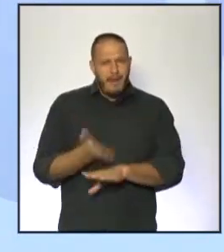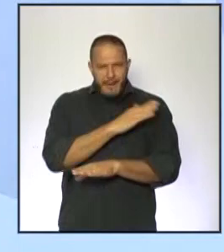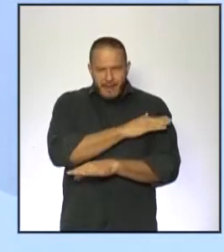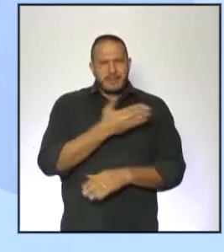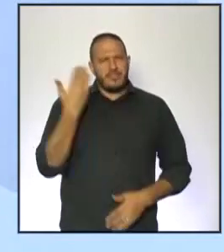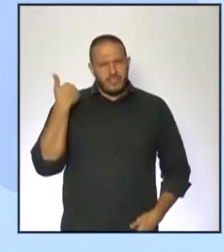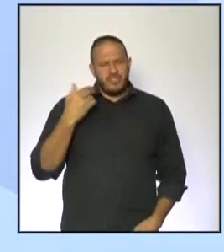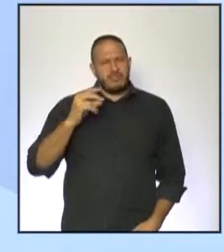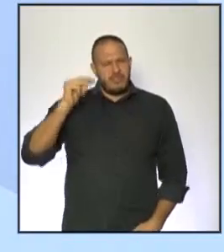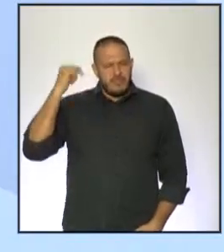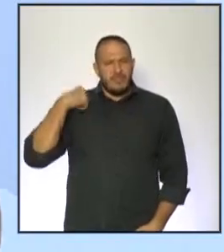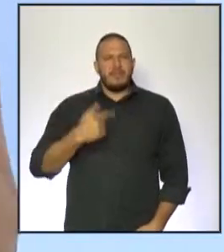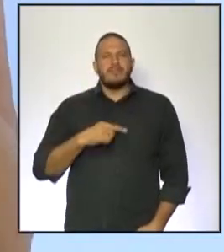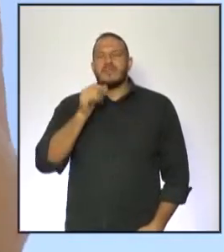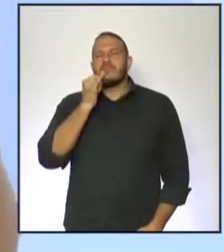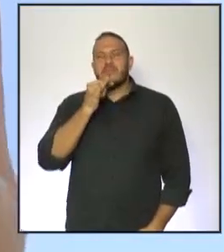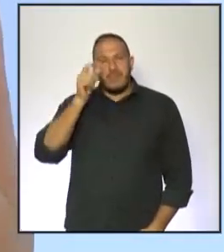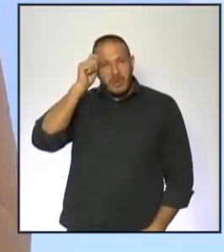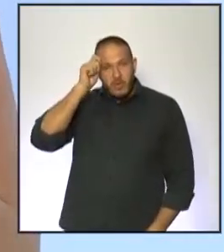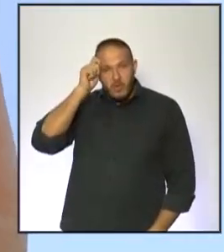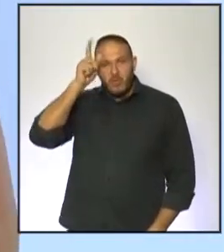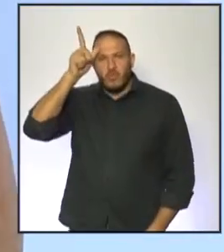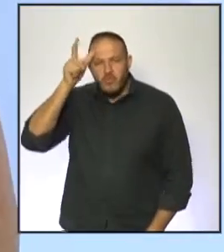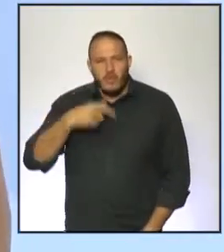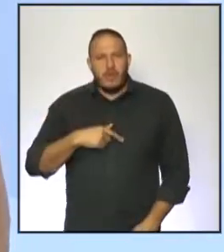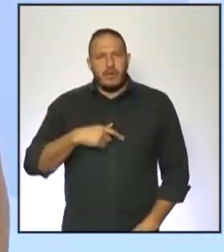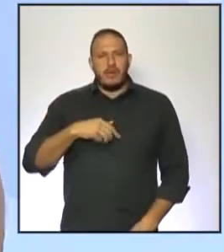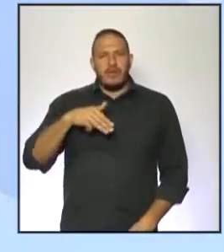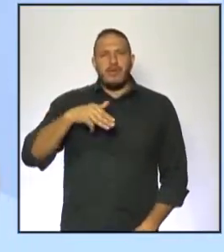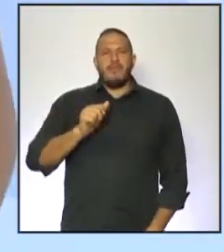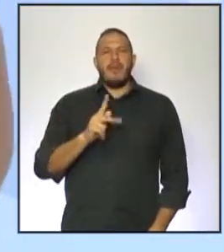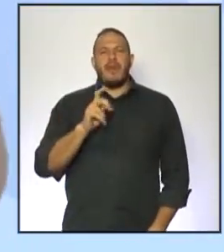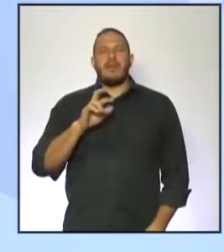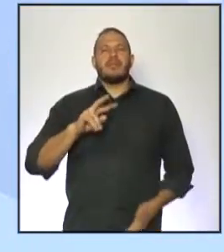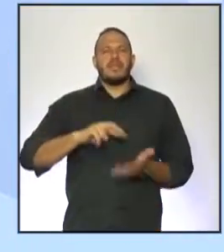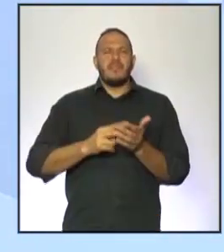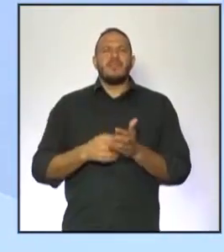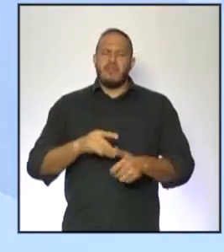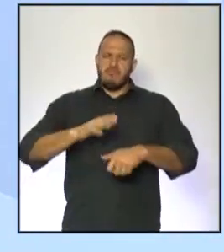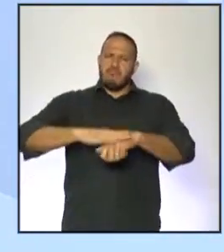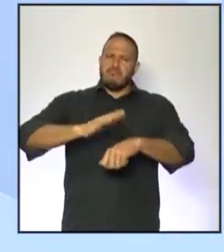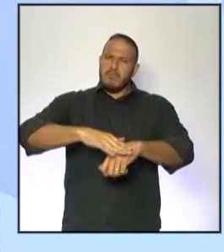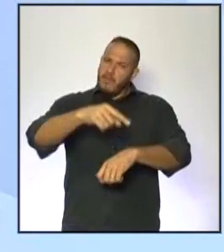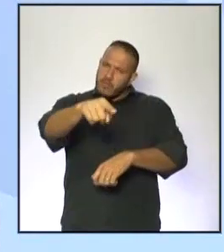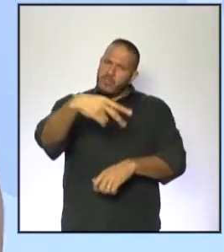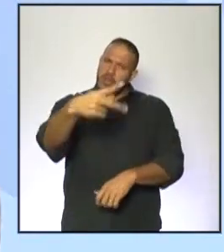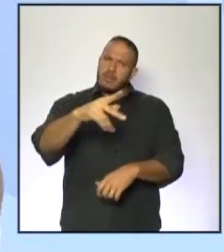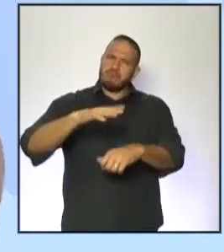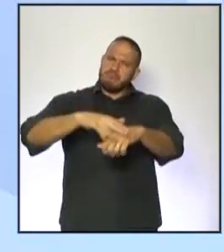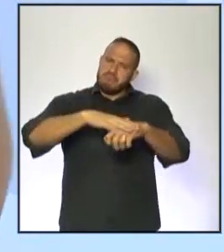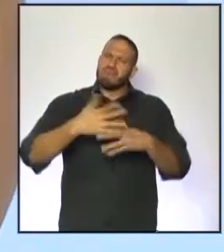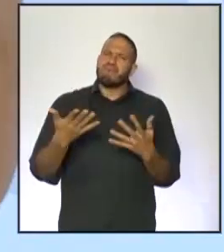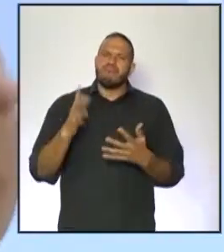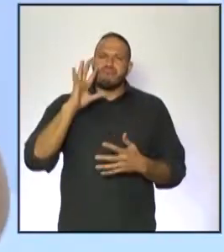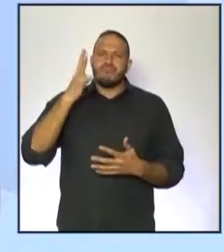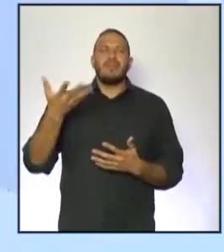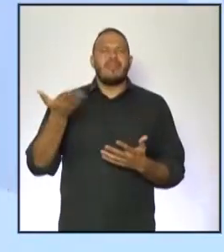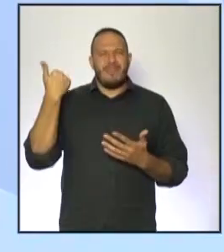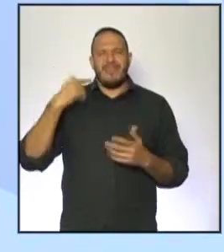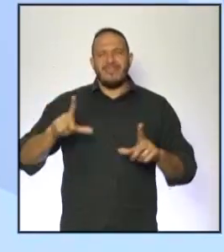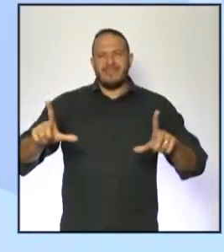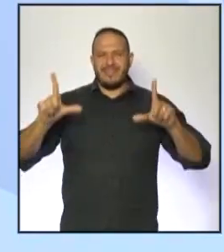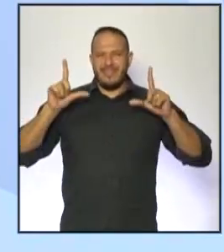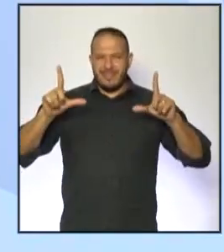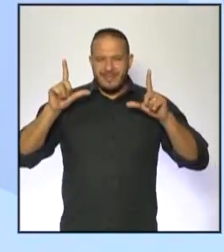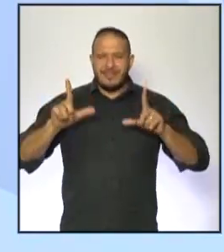cultura maker, que era aquela história do faça você mesmo. Muitos programas também de televisão adoravam trazer essa